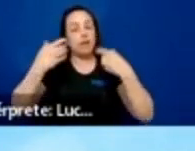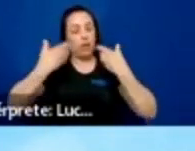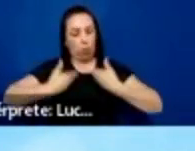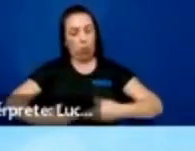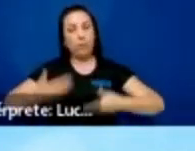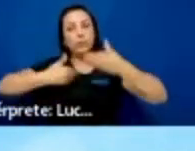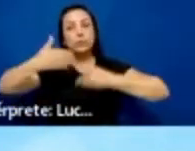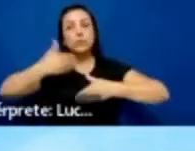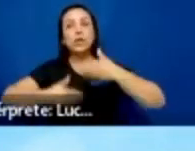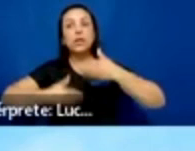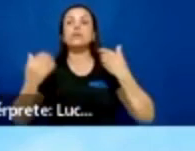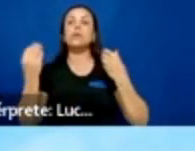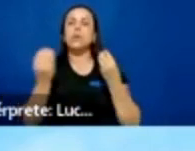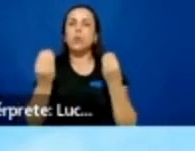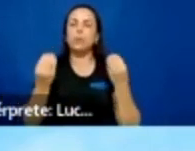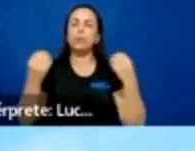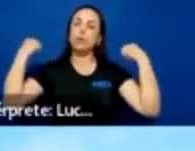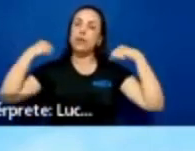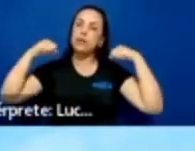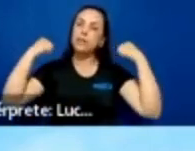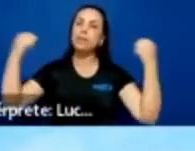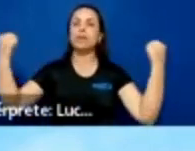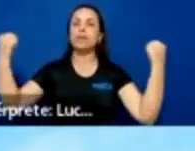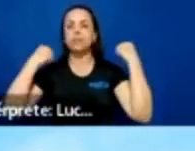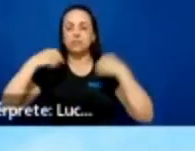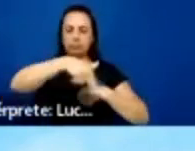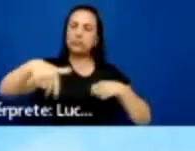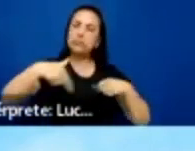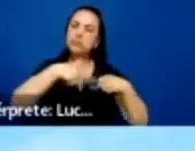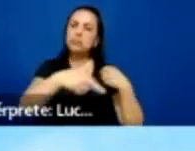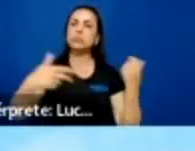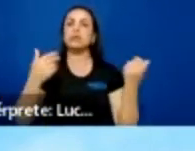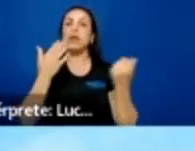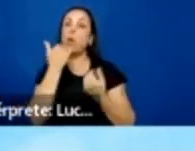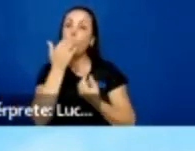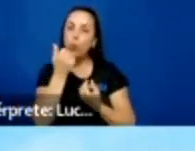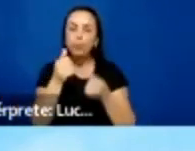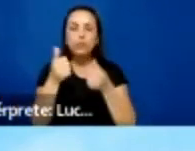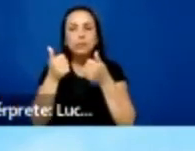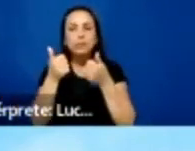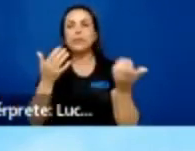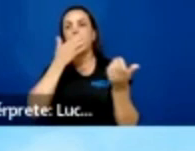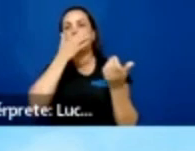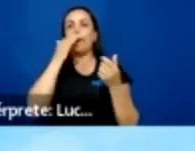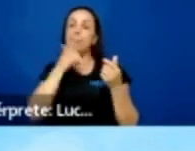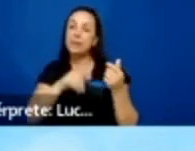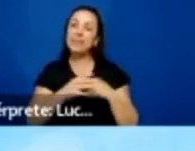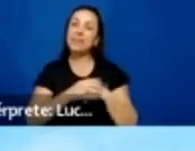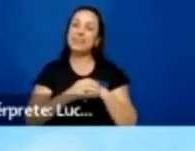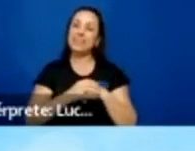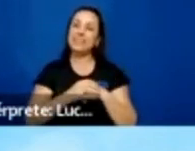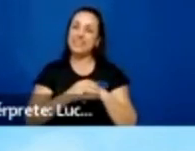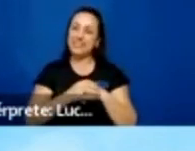radical livre, nós não vamos sarar por dentro. Quem cura? Foi Deus que nos fez assim